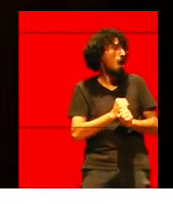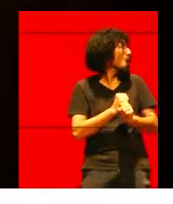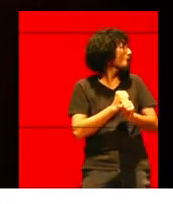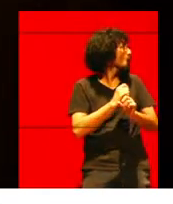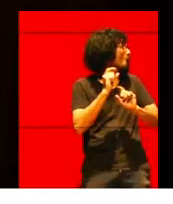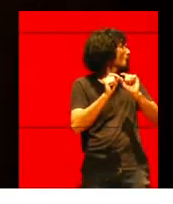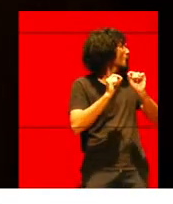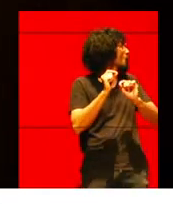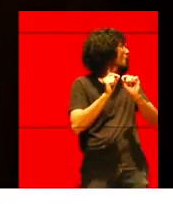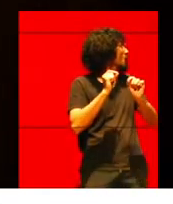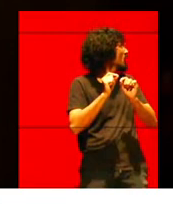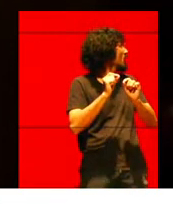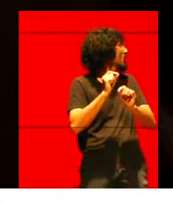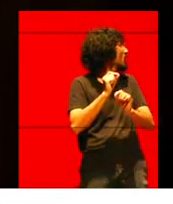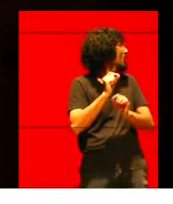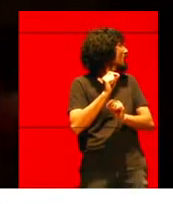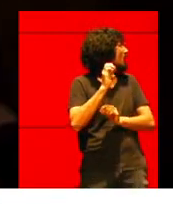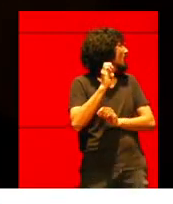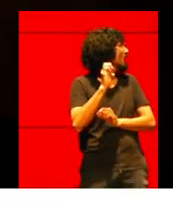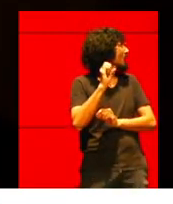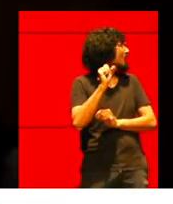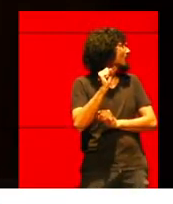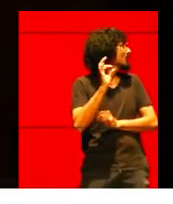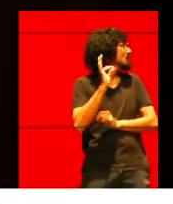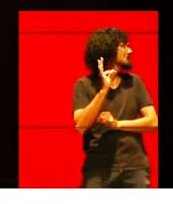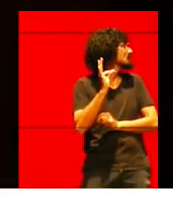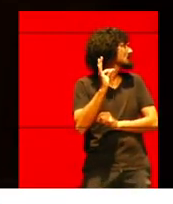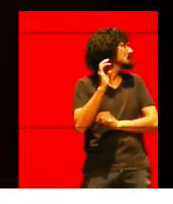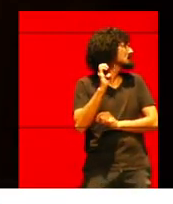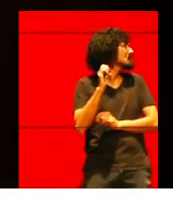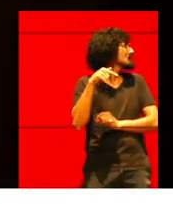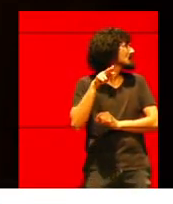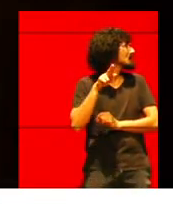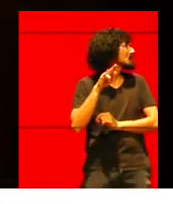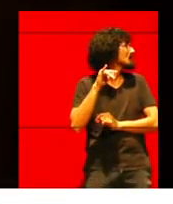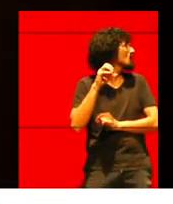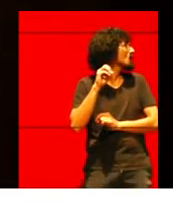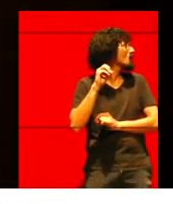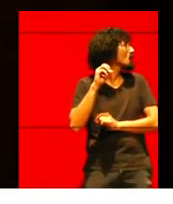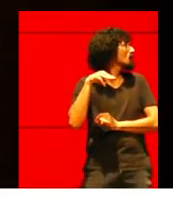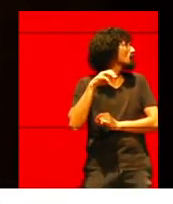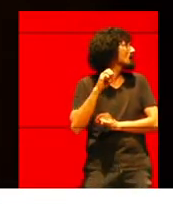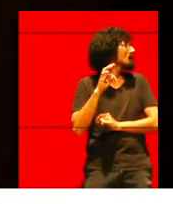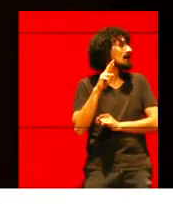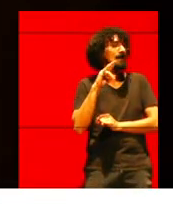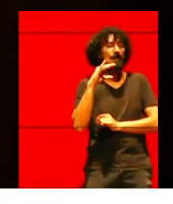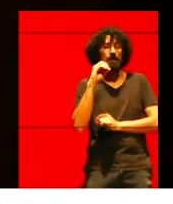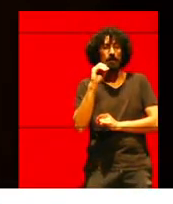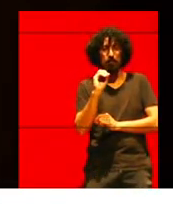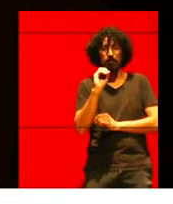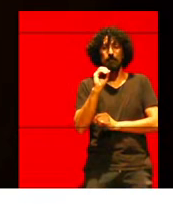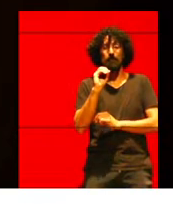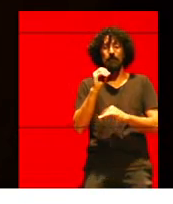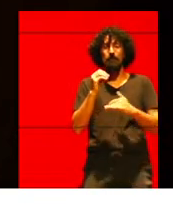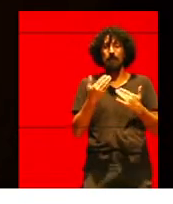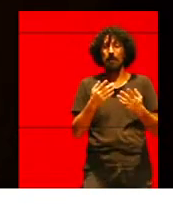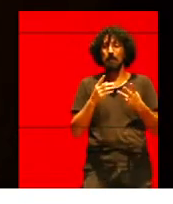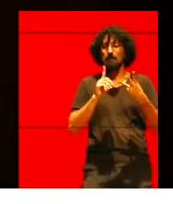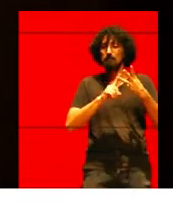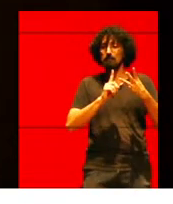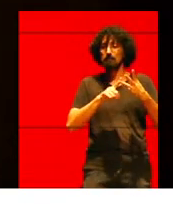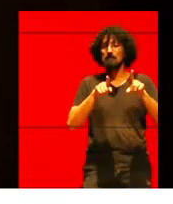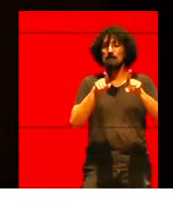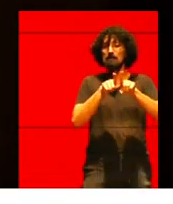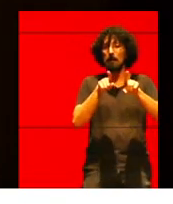estequiométrico. Todo ano tem estequiometria no Enem de química. E também